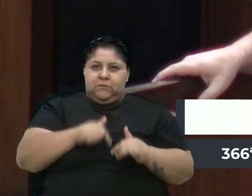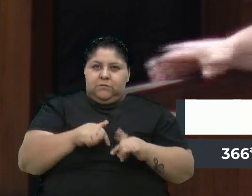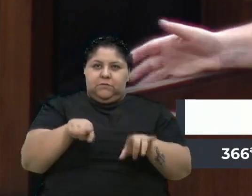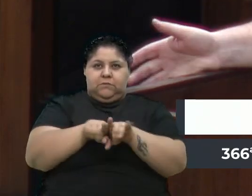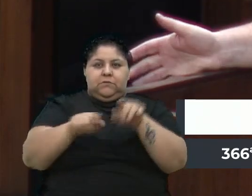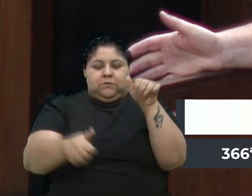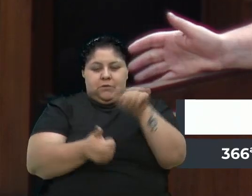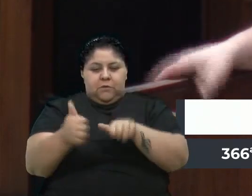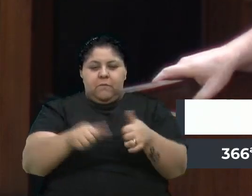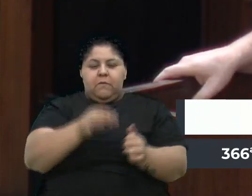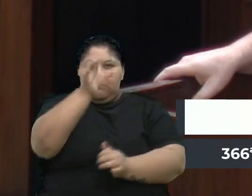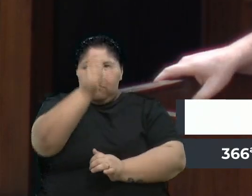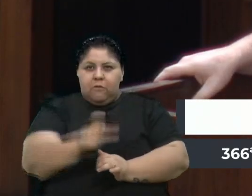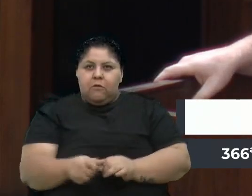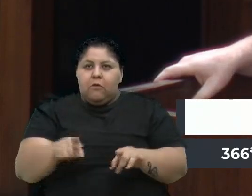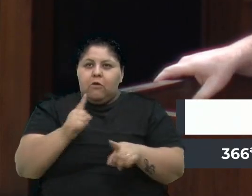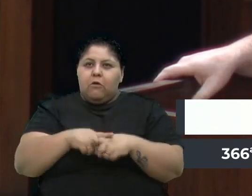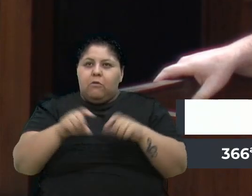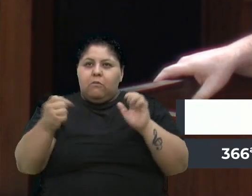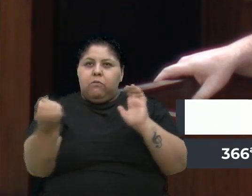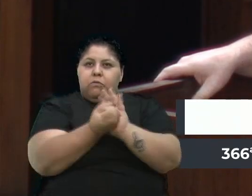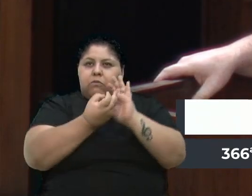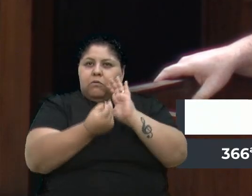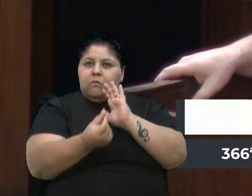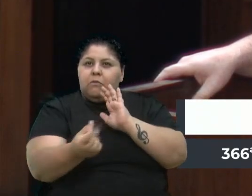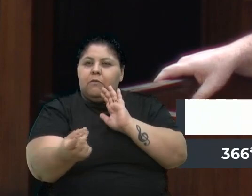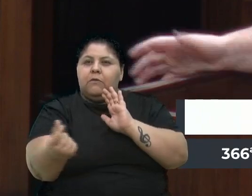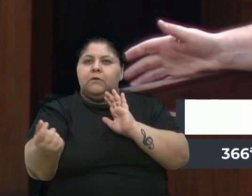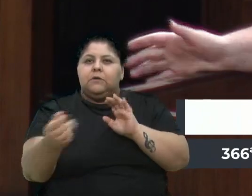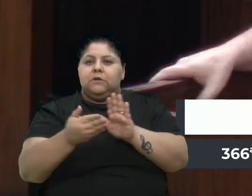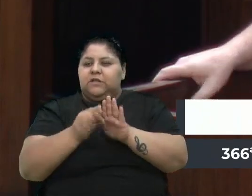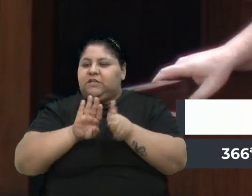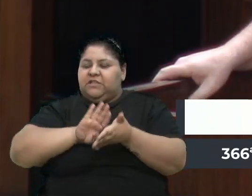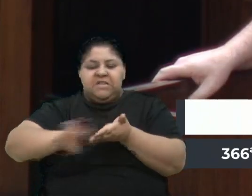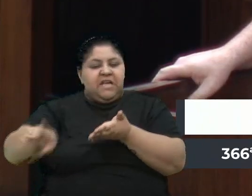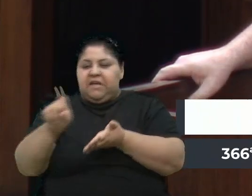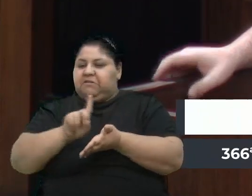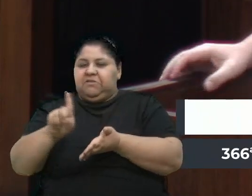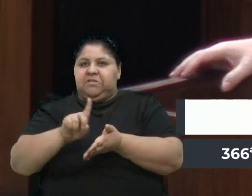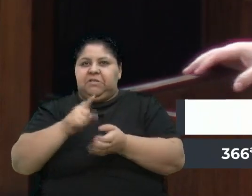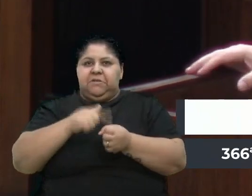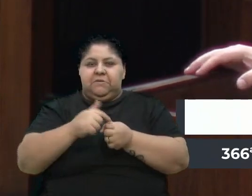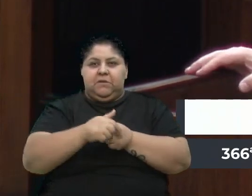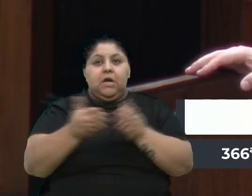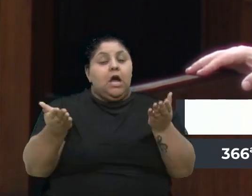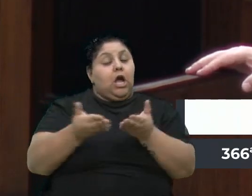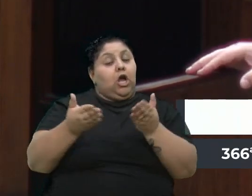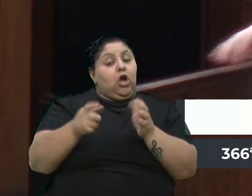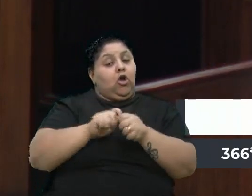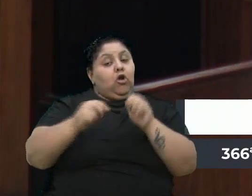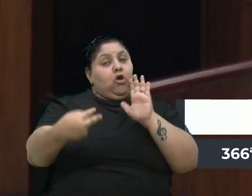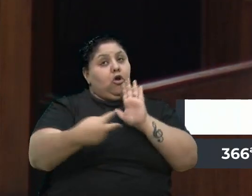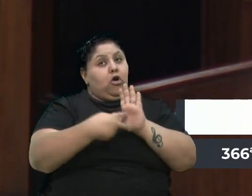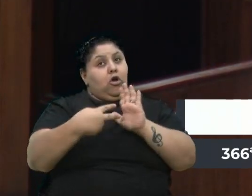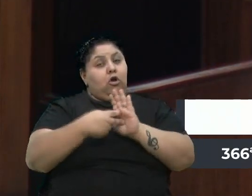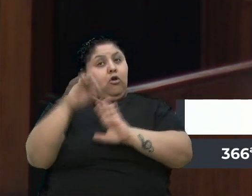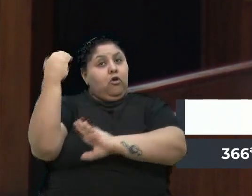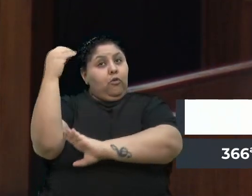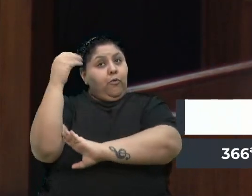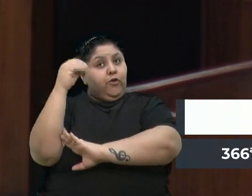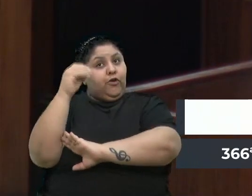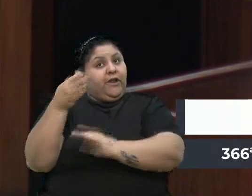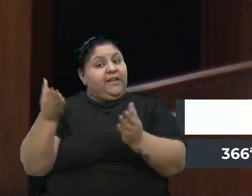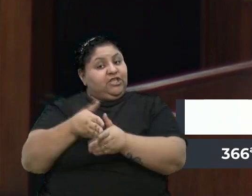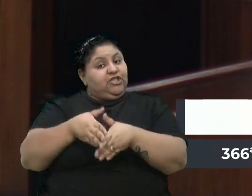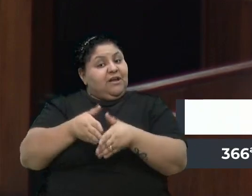nossas pessoas, porque esse legado ninguém tira de cidade nenhuma. Então, vim aqui fazer esse alerta, como Porto Alegre já se ofereceu,